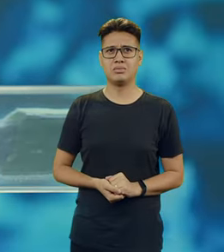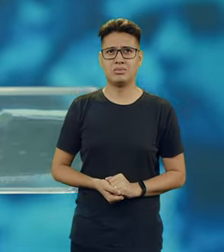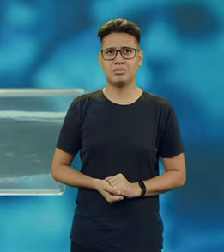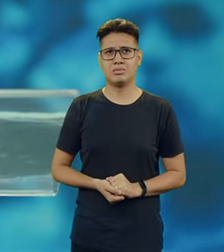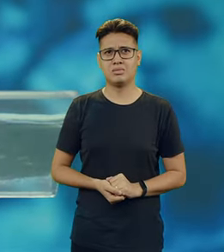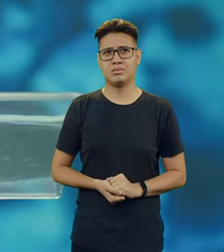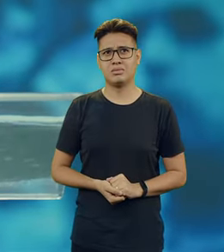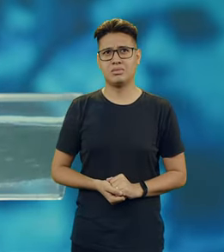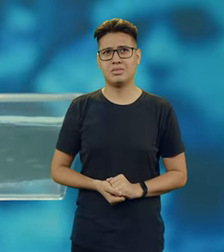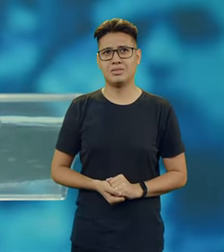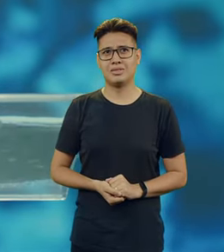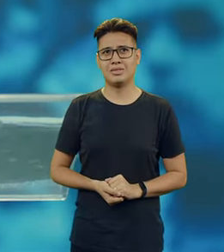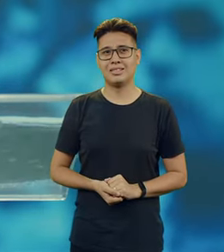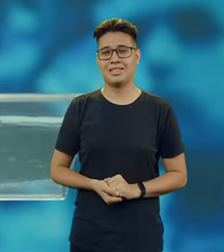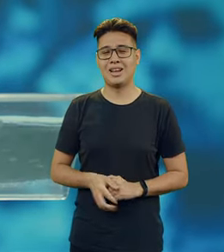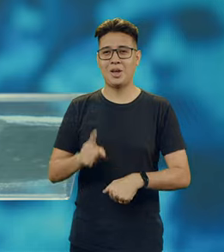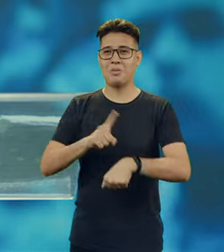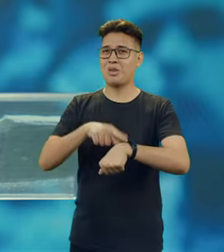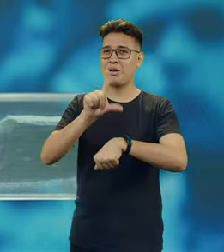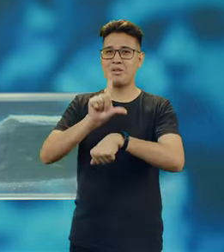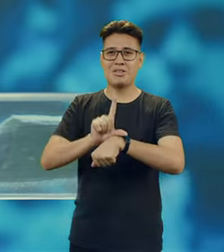meu Deus do céu, tempo esgotado.